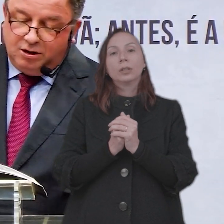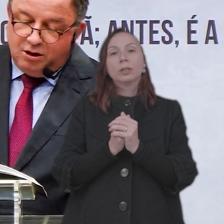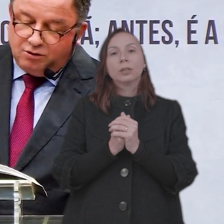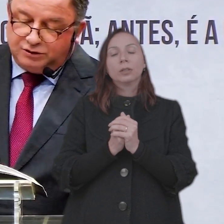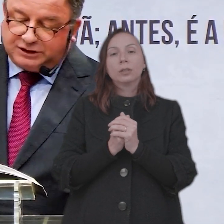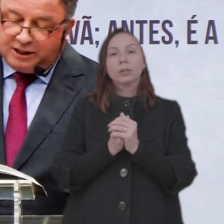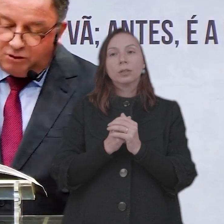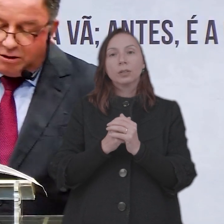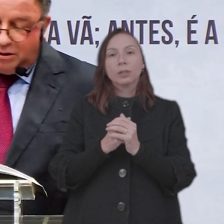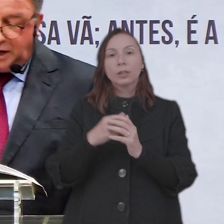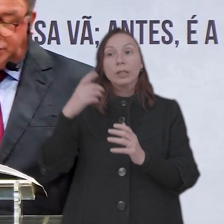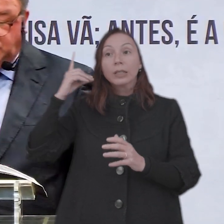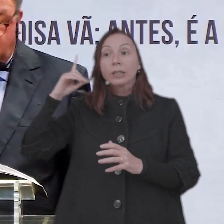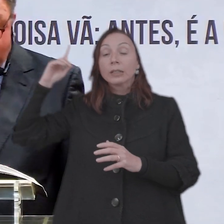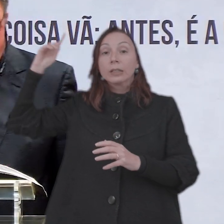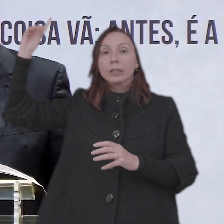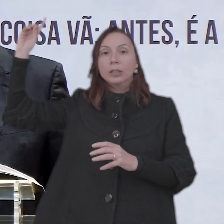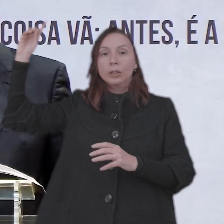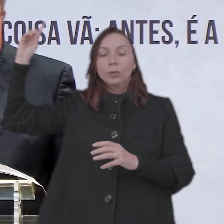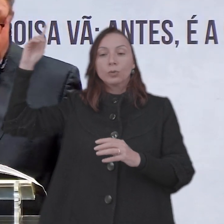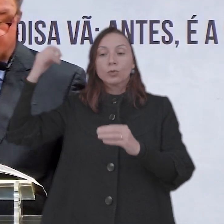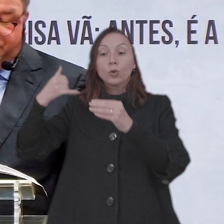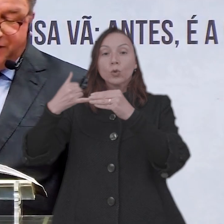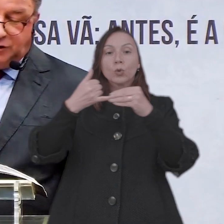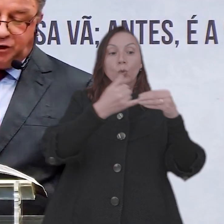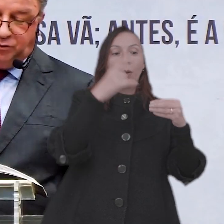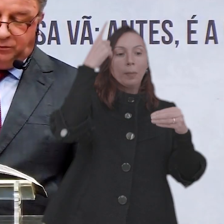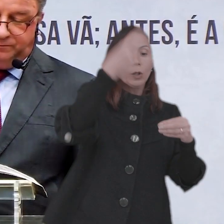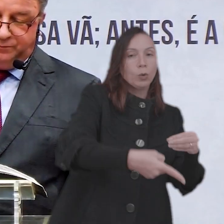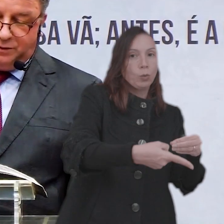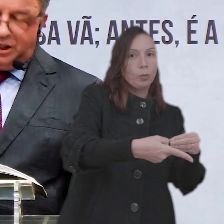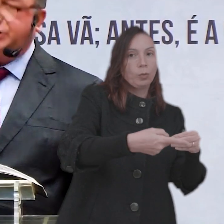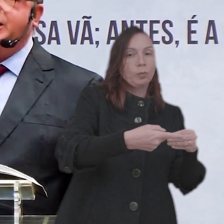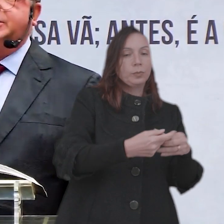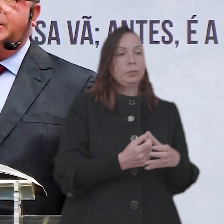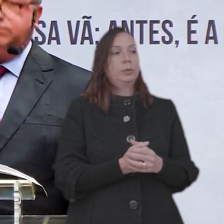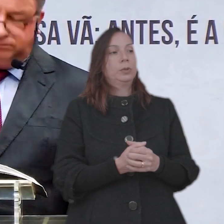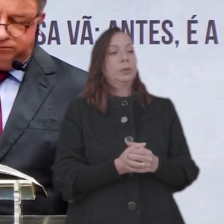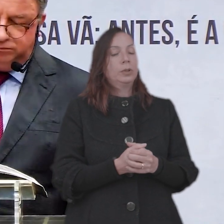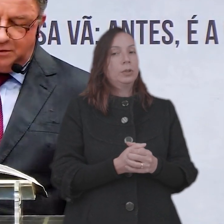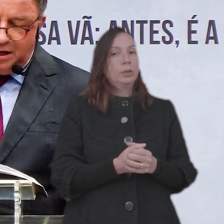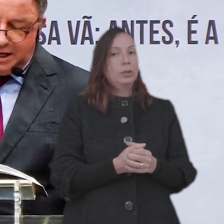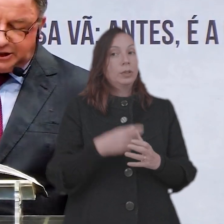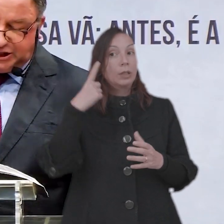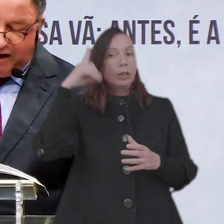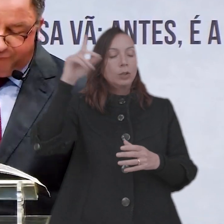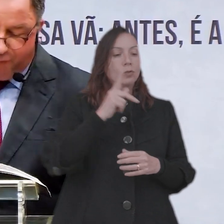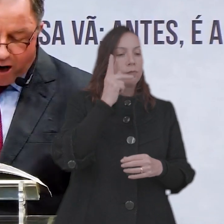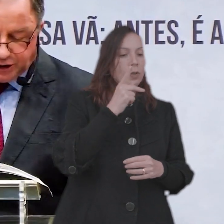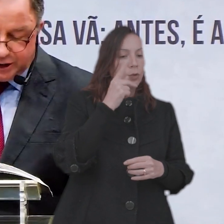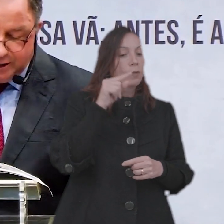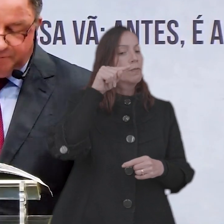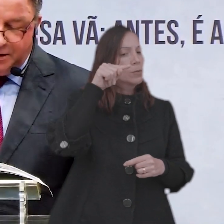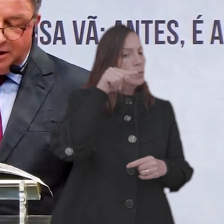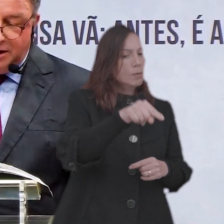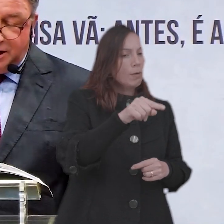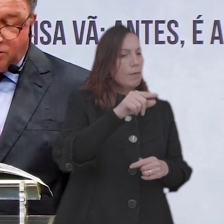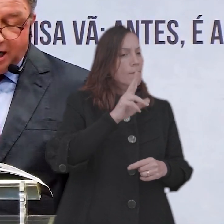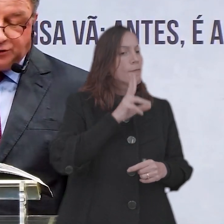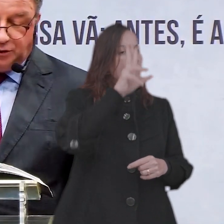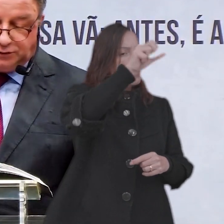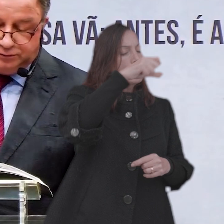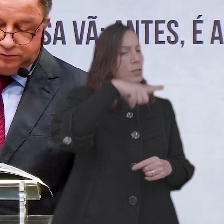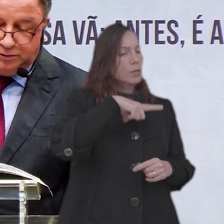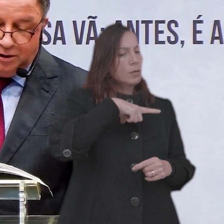Ordenou o Senhor a Josué, filho de Num, e disse, ser forte